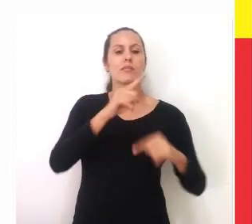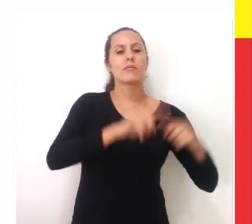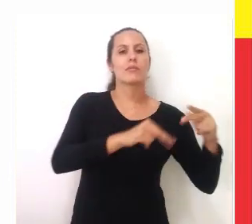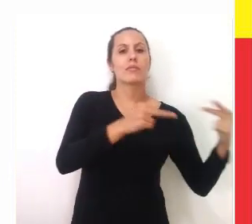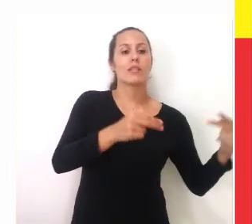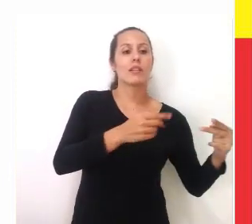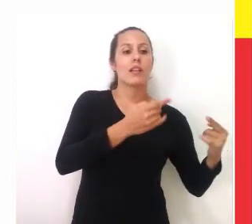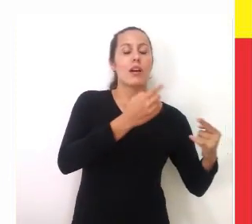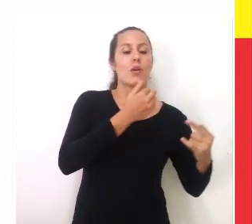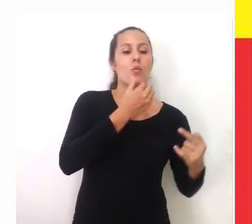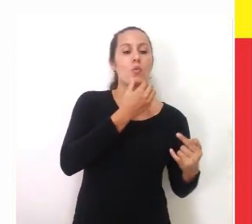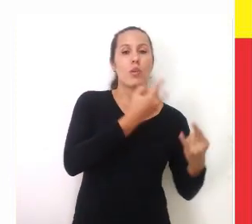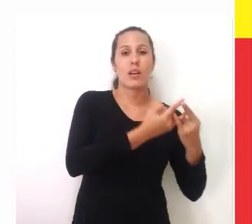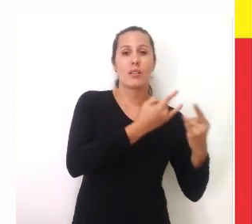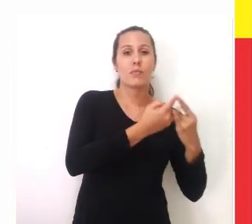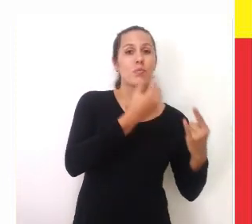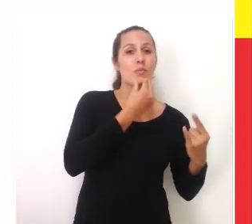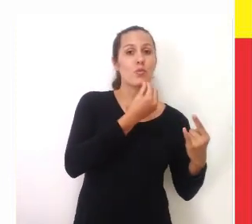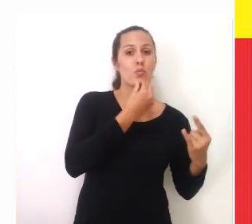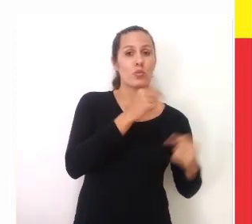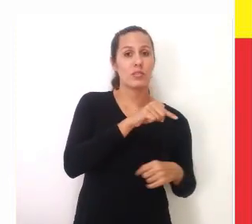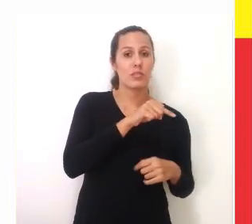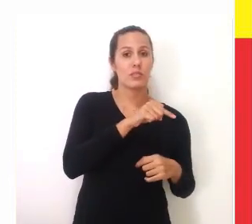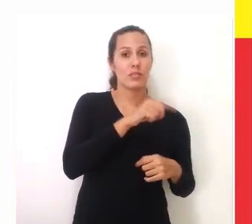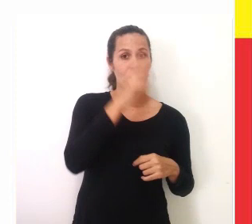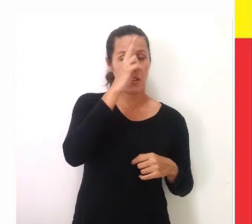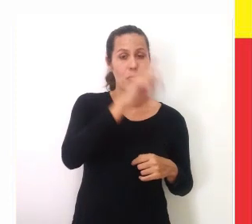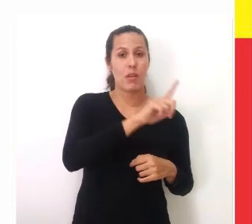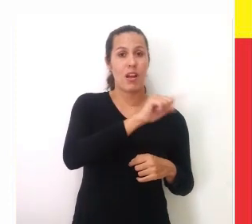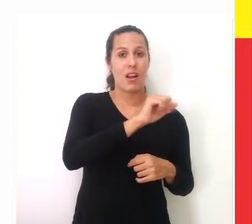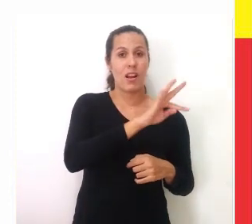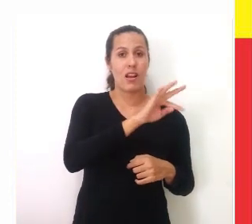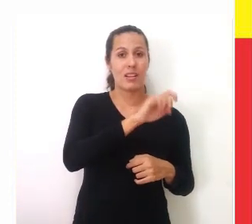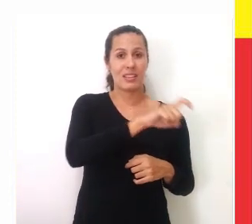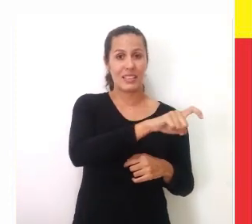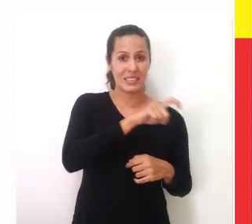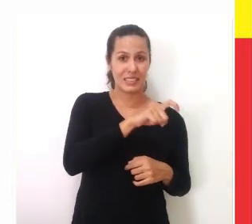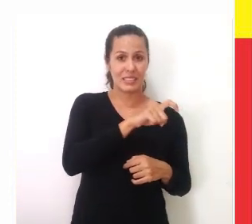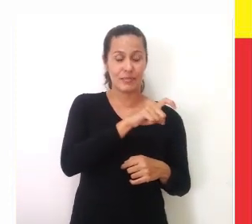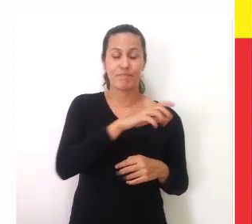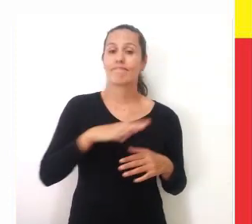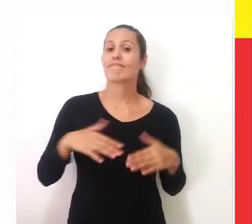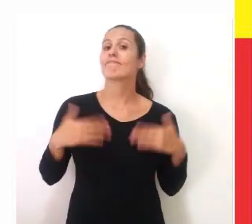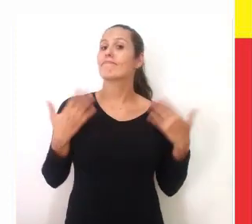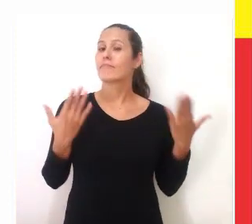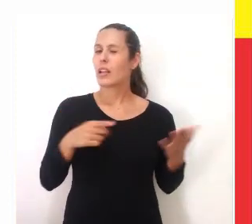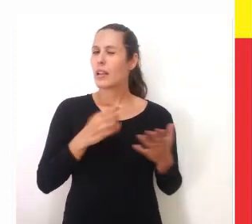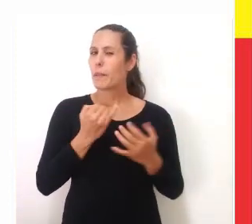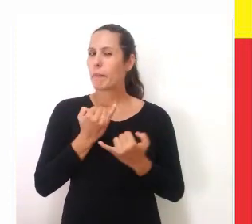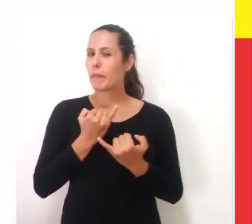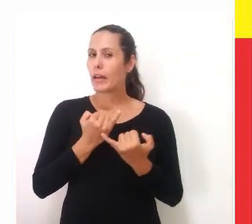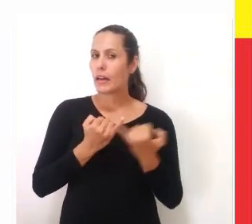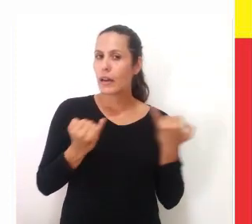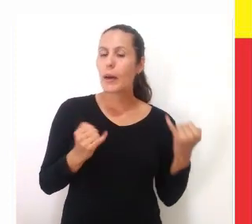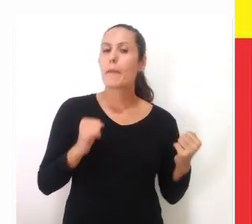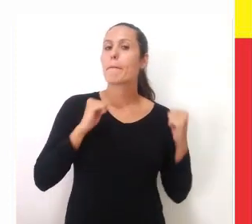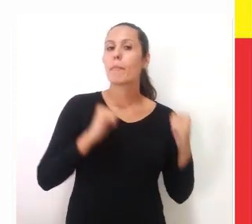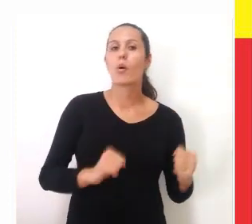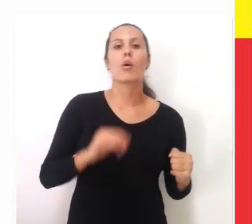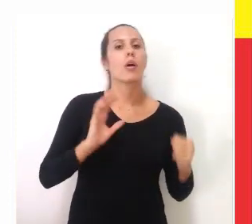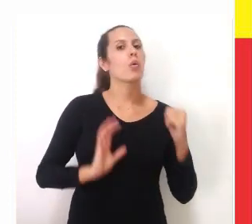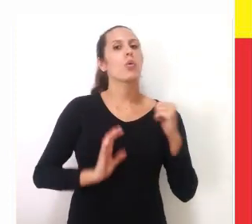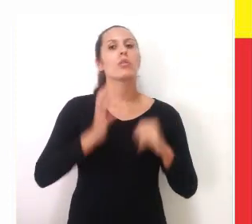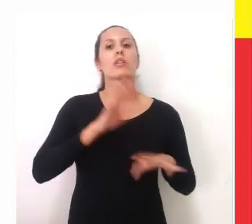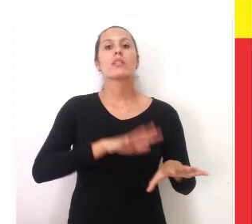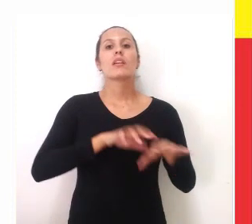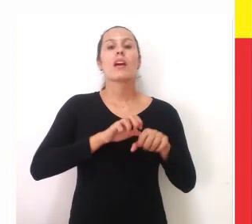o látex ou silicone, tá? E como o material é parecido